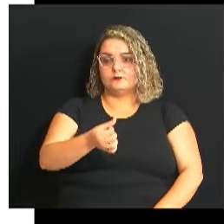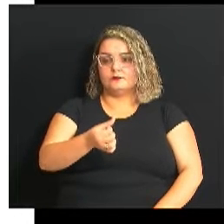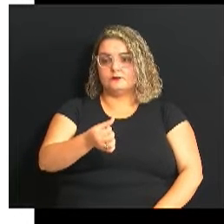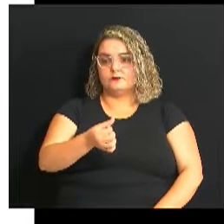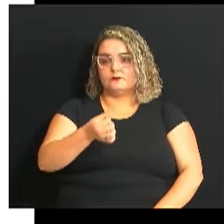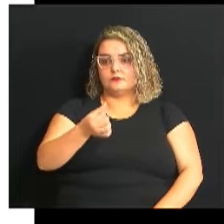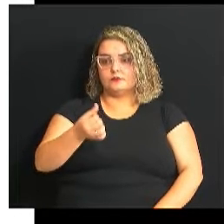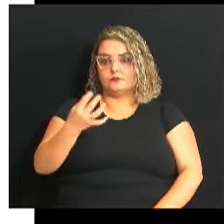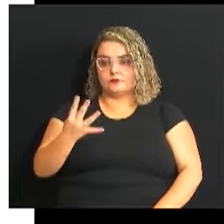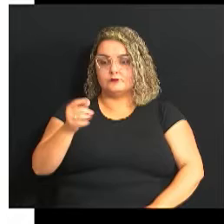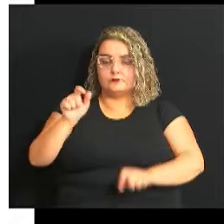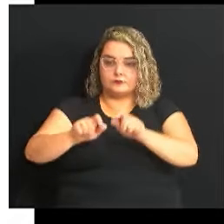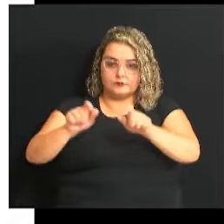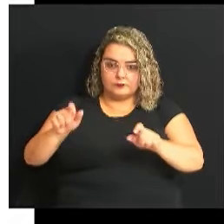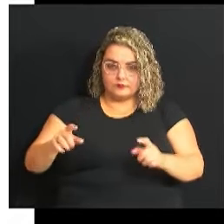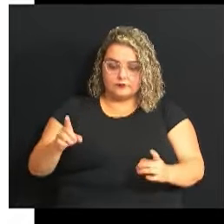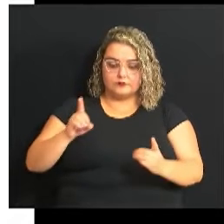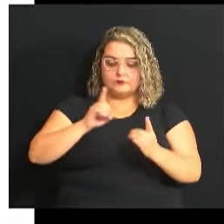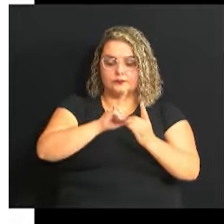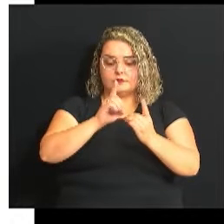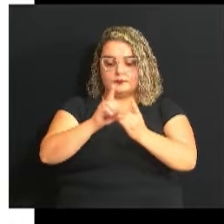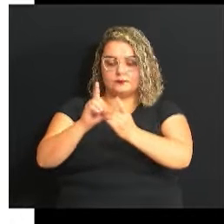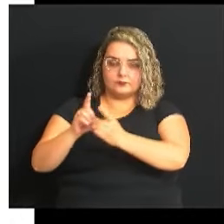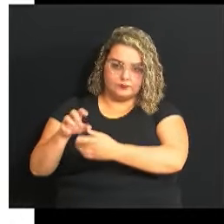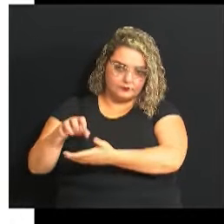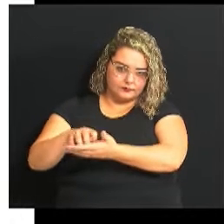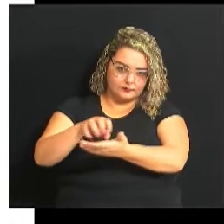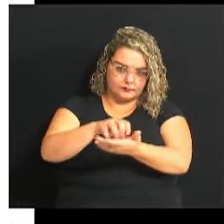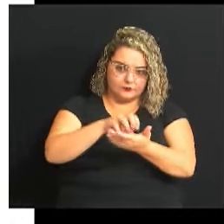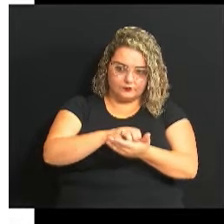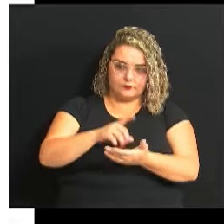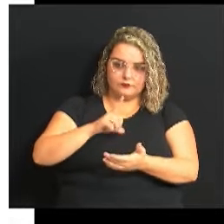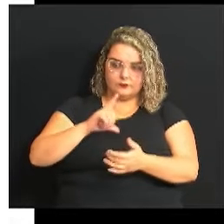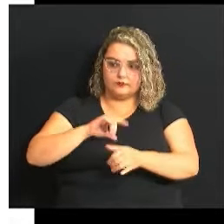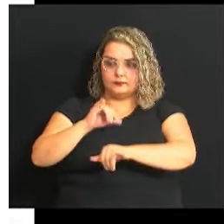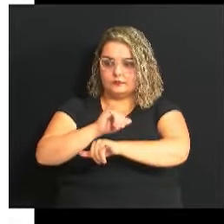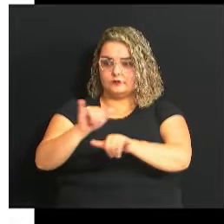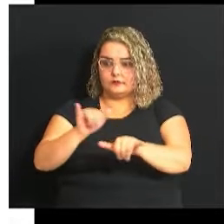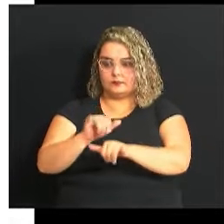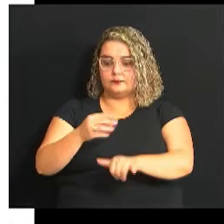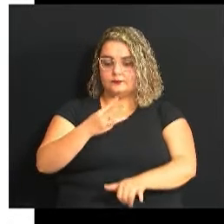5.664 pessoas. E a gente teve uma notificação de